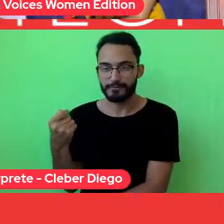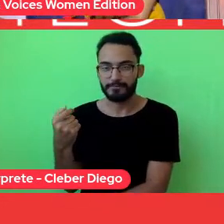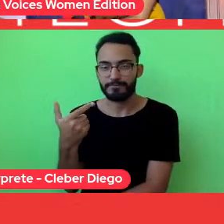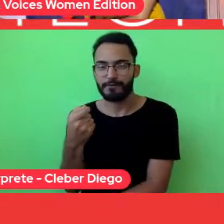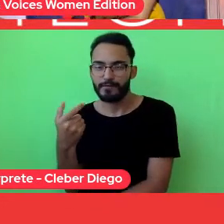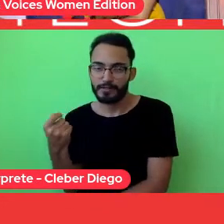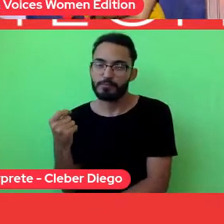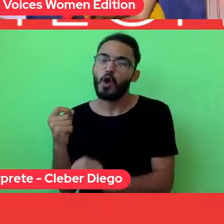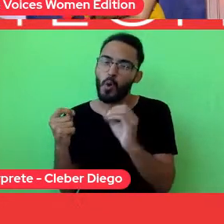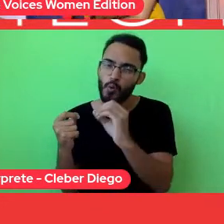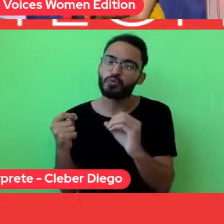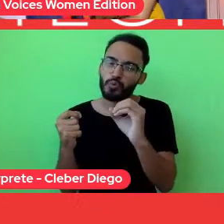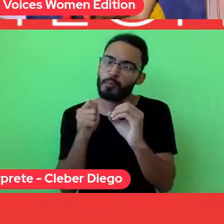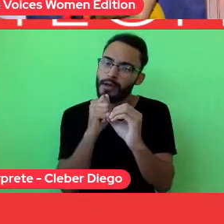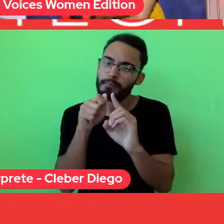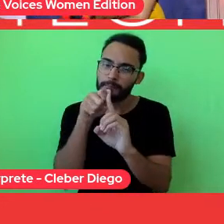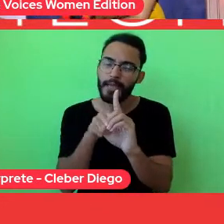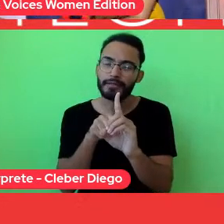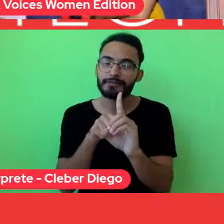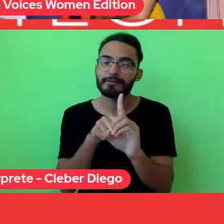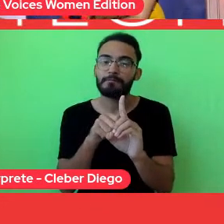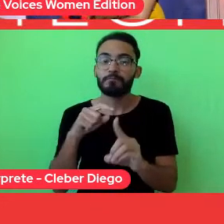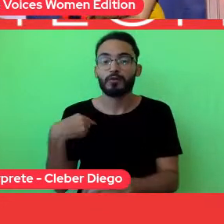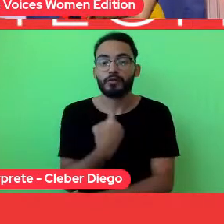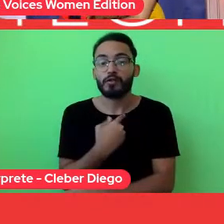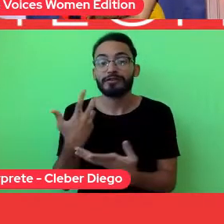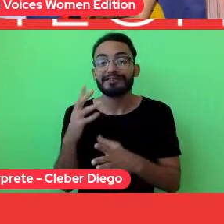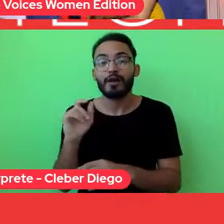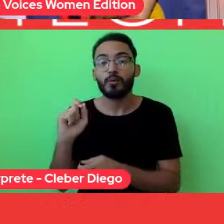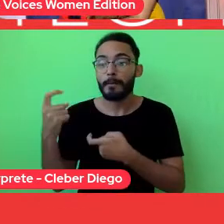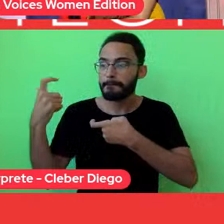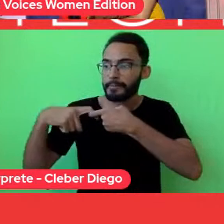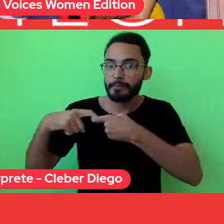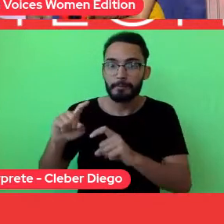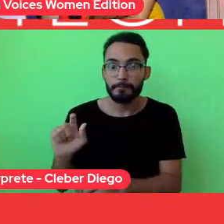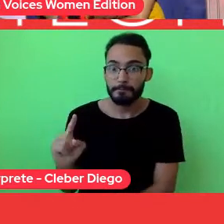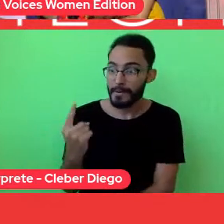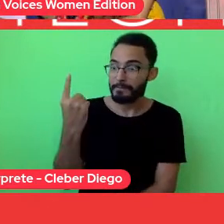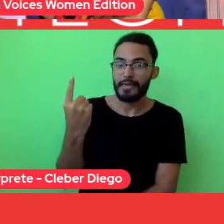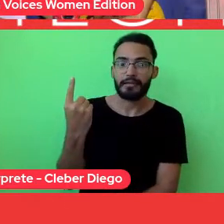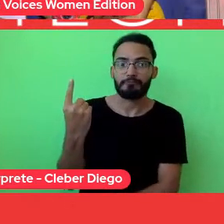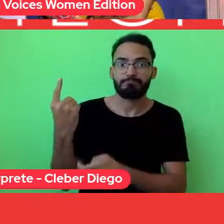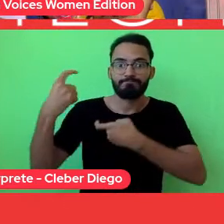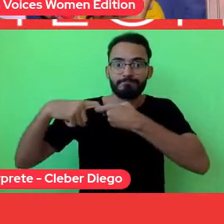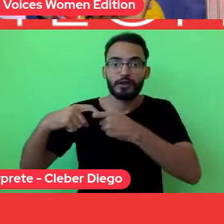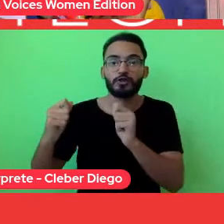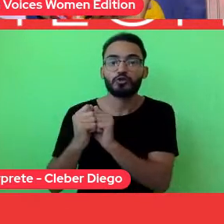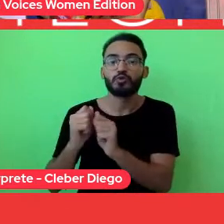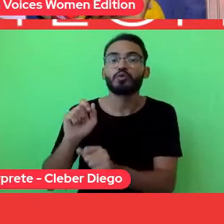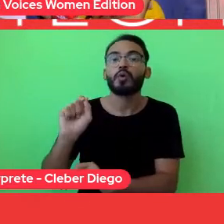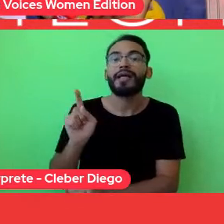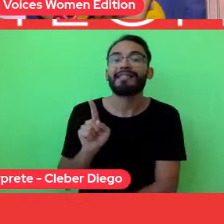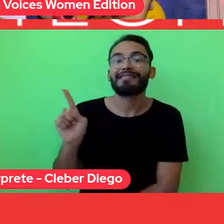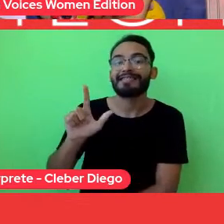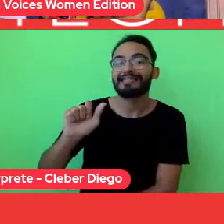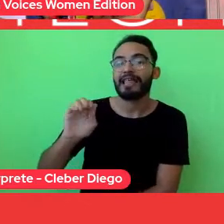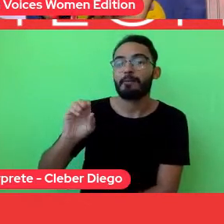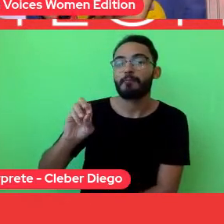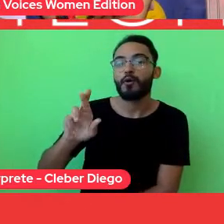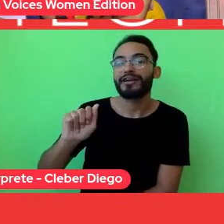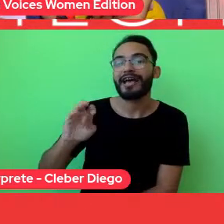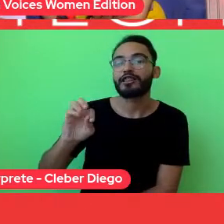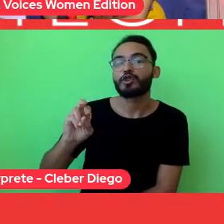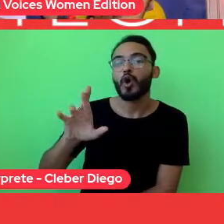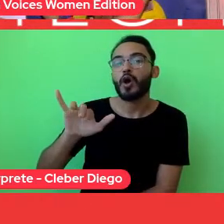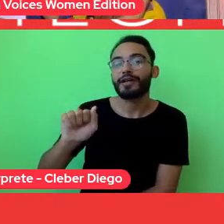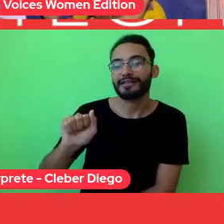foi em outubro mesmo, a gente estabeleceu uma primeira parceria, foi um primeiro experimento que a gente rodou junto com a Laboratória. Não sei se vocês já ouviram